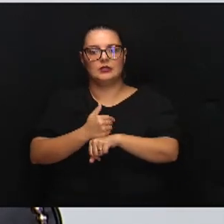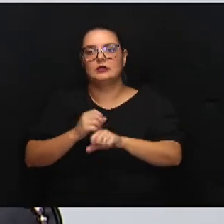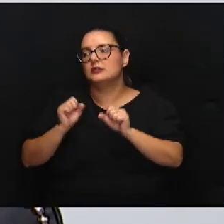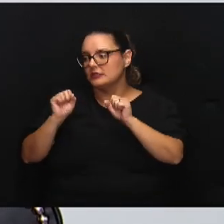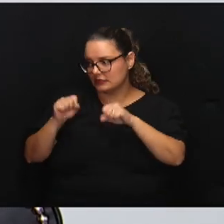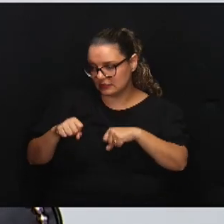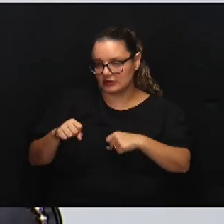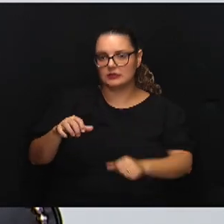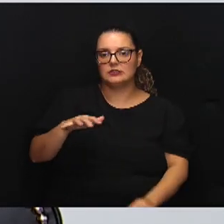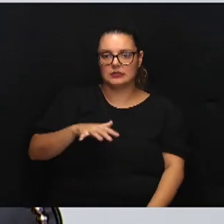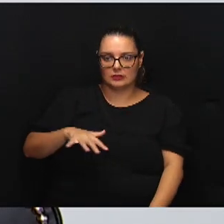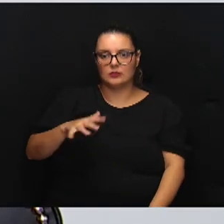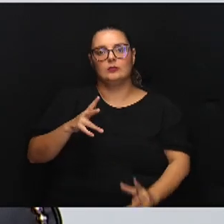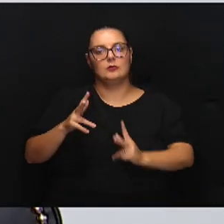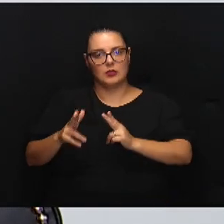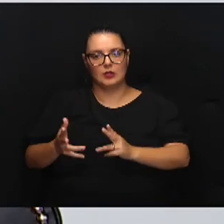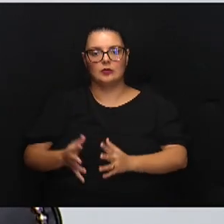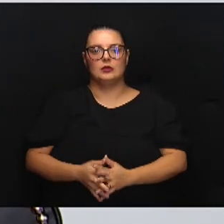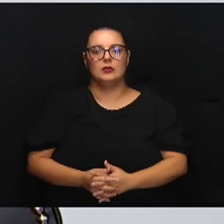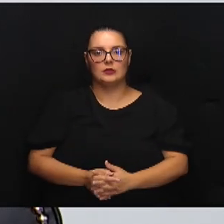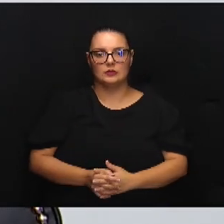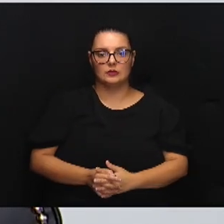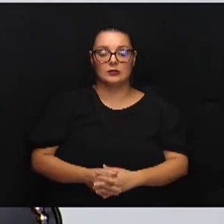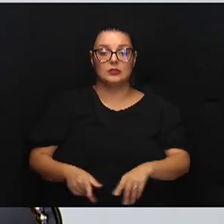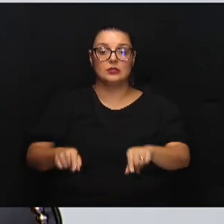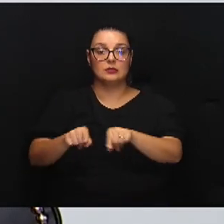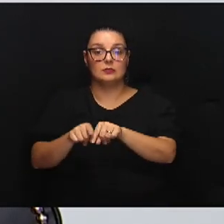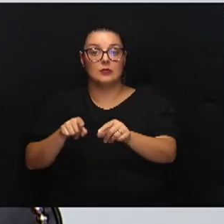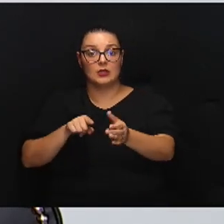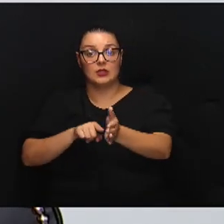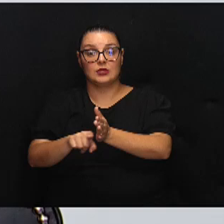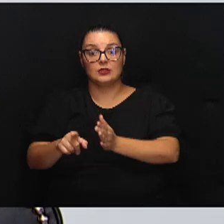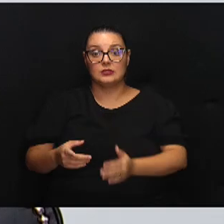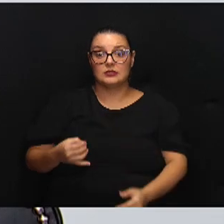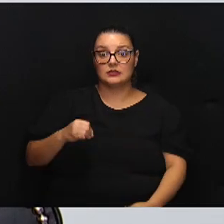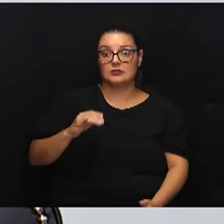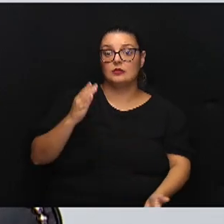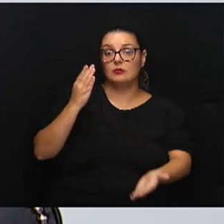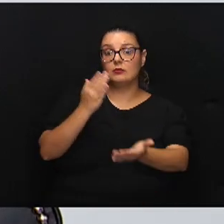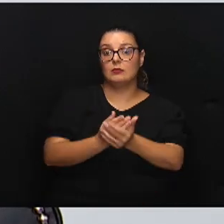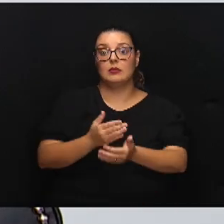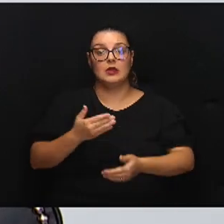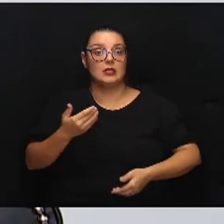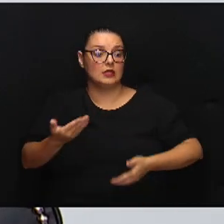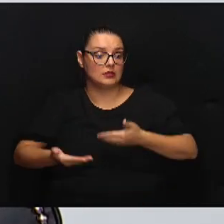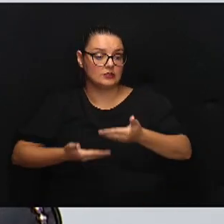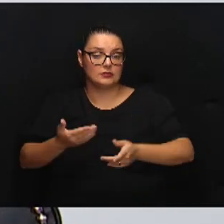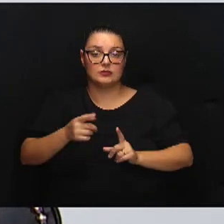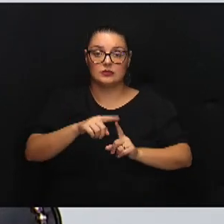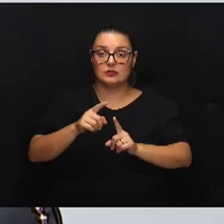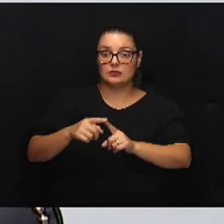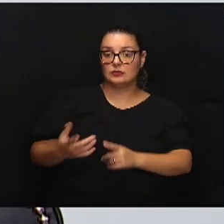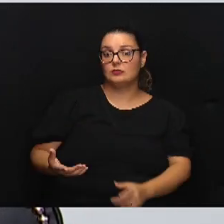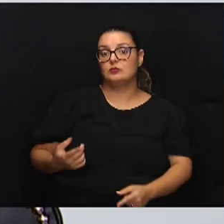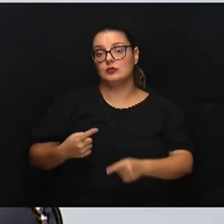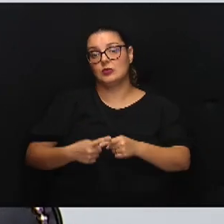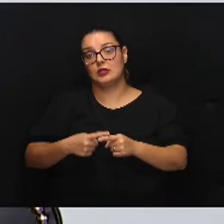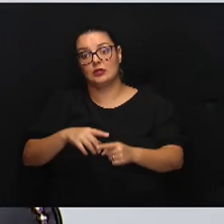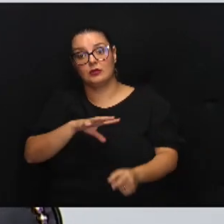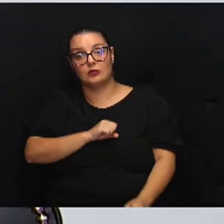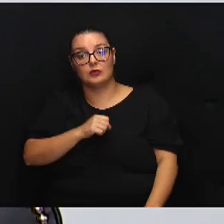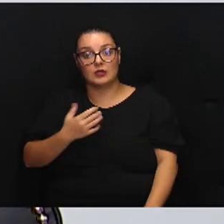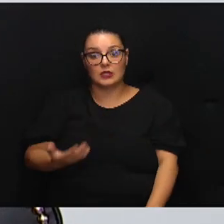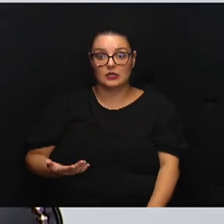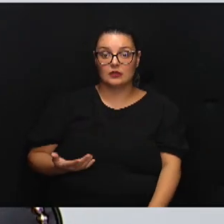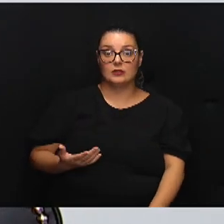Exato. E também elas perguntando se eu ia deixar de fazer algum tipo de serviço, porque elas gostavam muito.